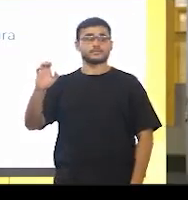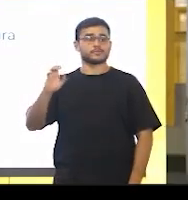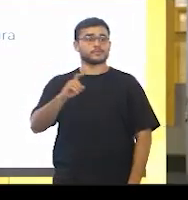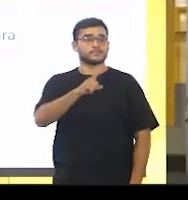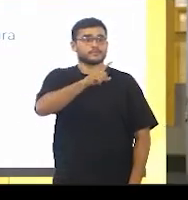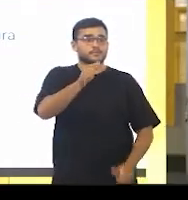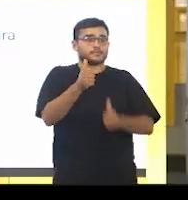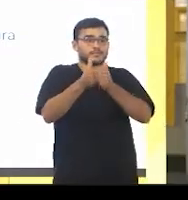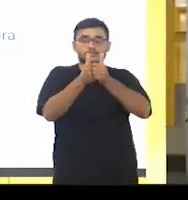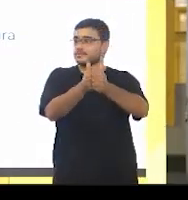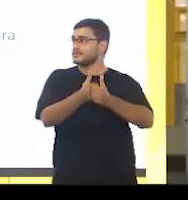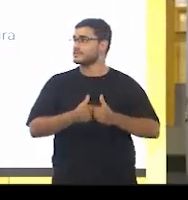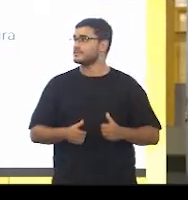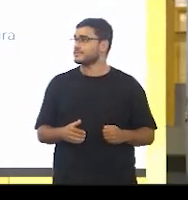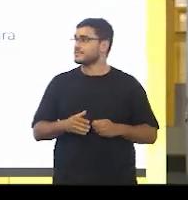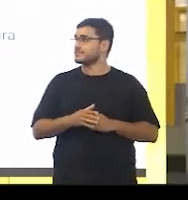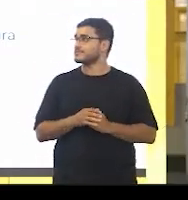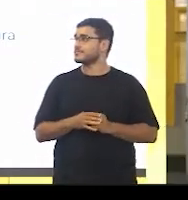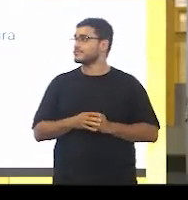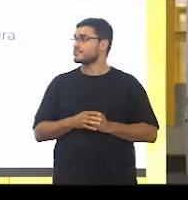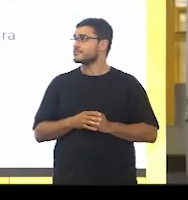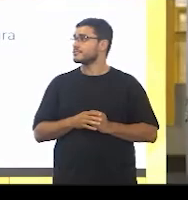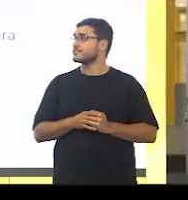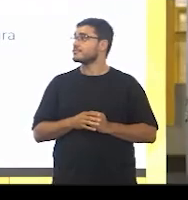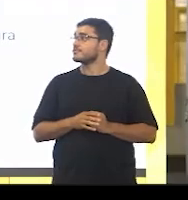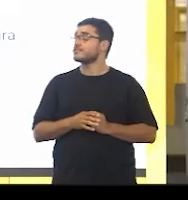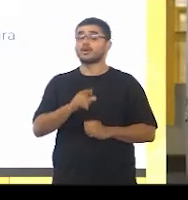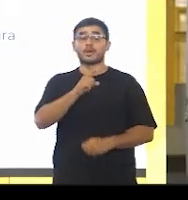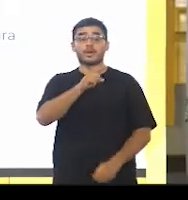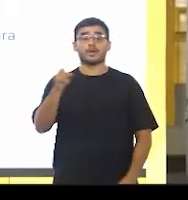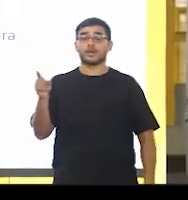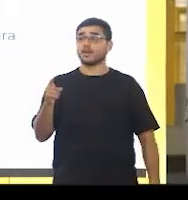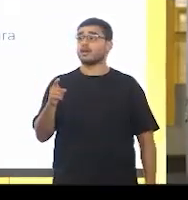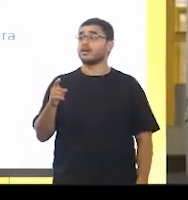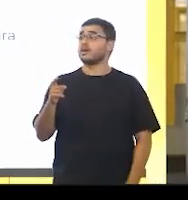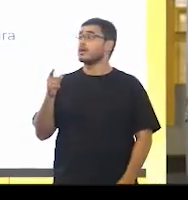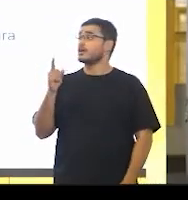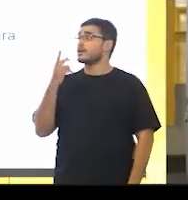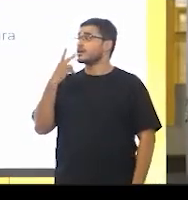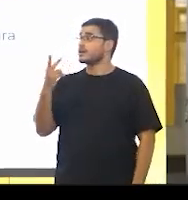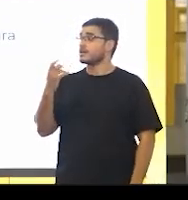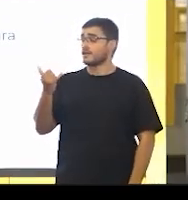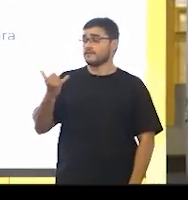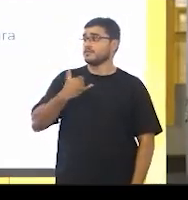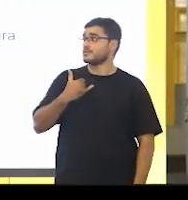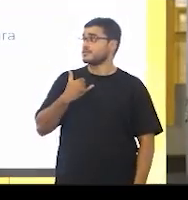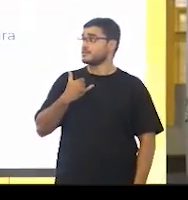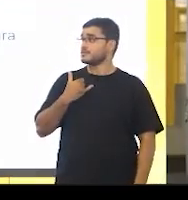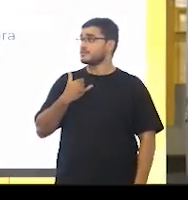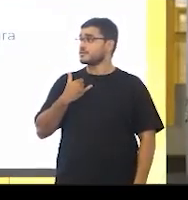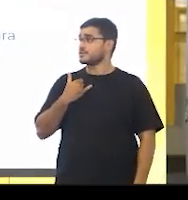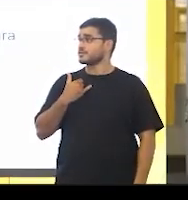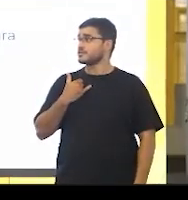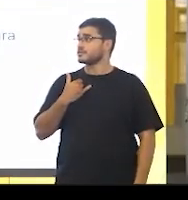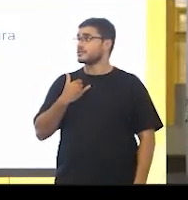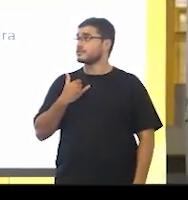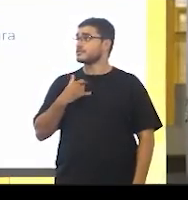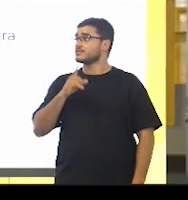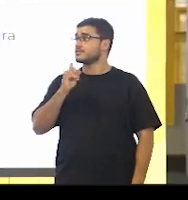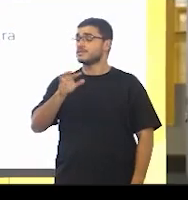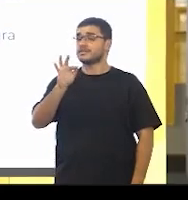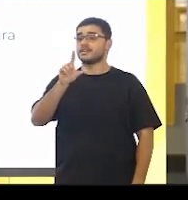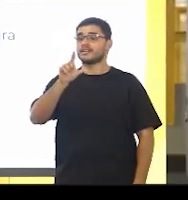Mas pera, amor, não é assim não. É assim, ó. Sério assim. Por favor, professor, diga que